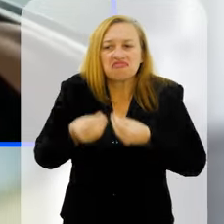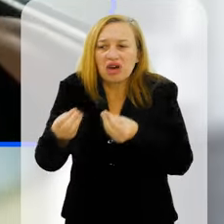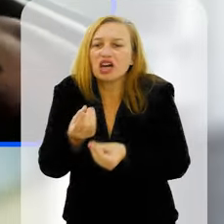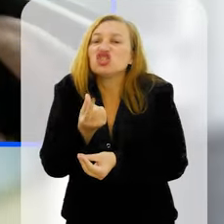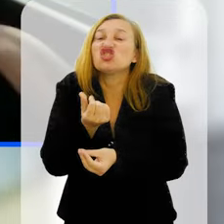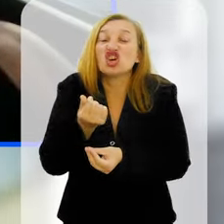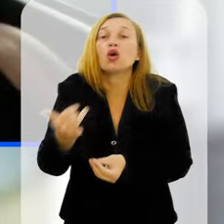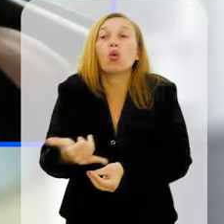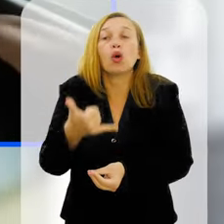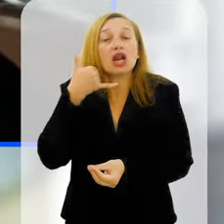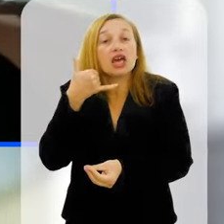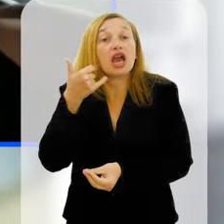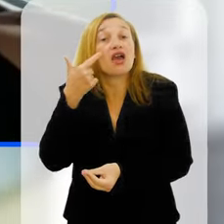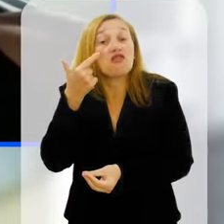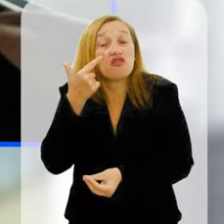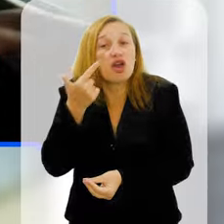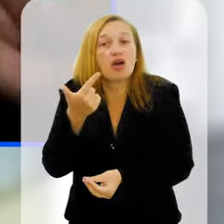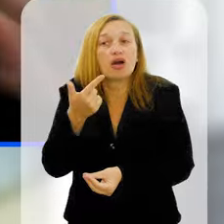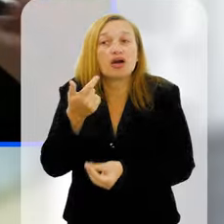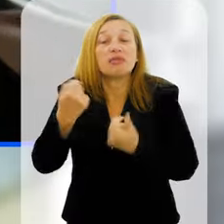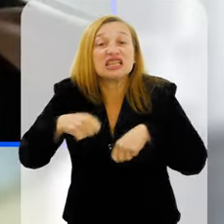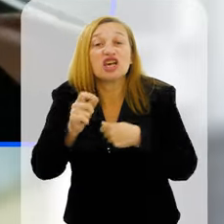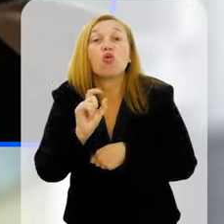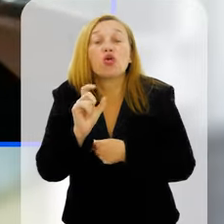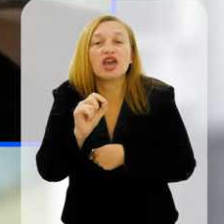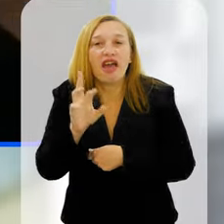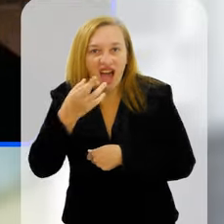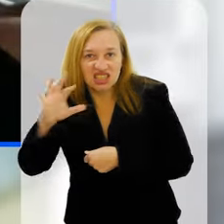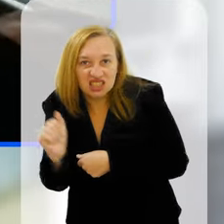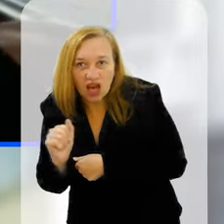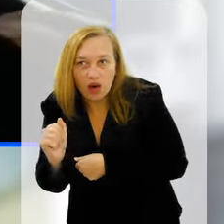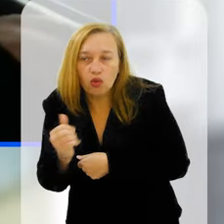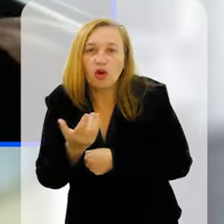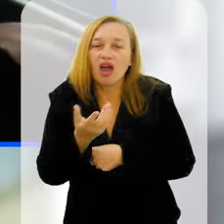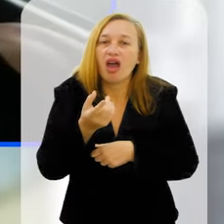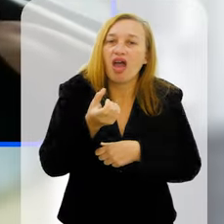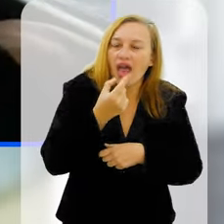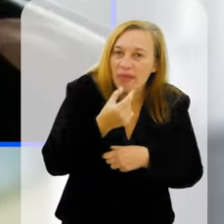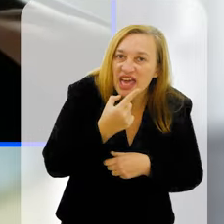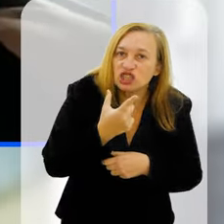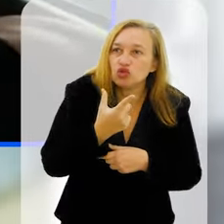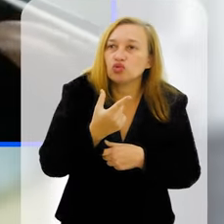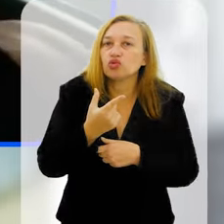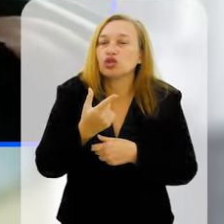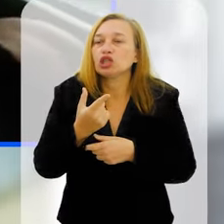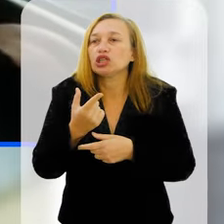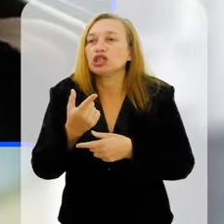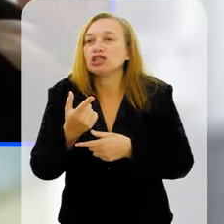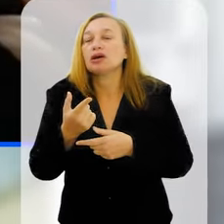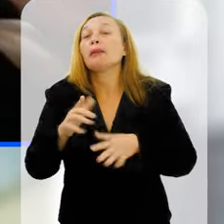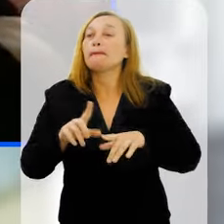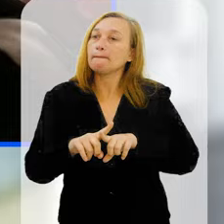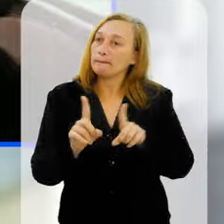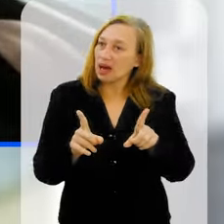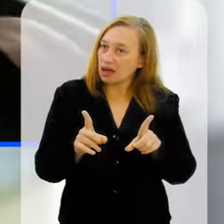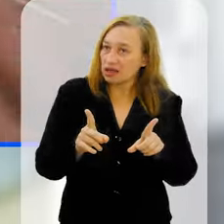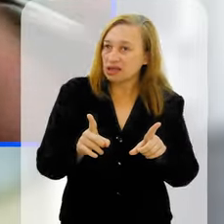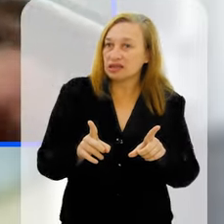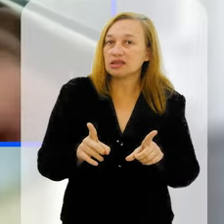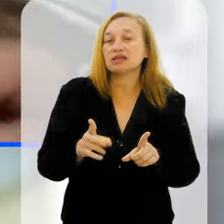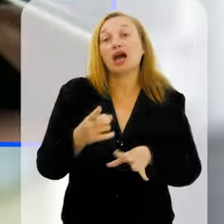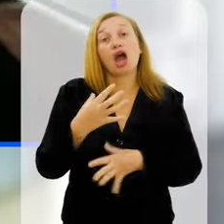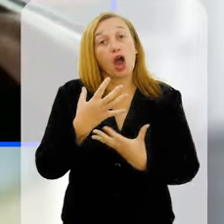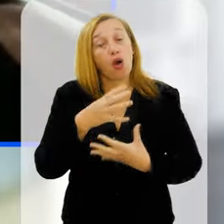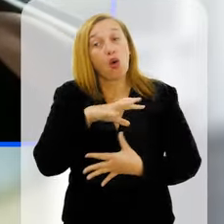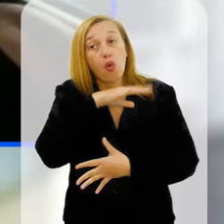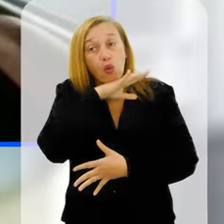lá, igual a gente faz. Leva o que eles estão precisando. Ah, tá precisando de quê? Ração? Leva ração. Tá precisando de remédio? Leva remédio. Mas